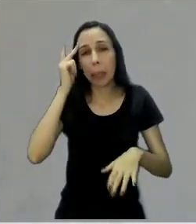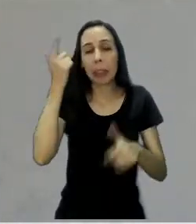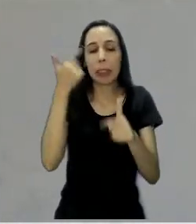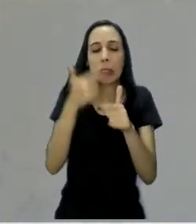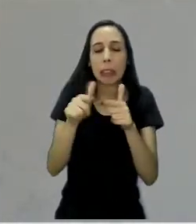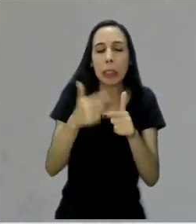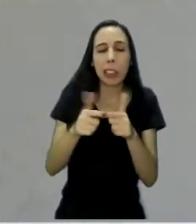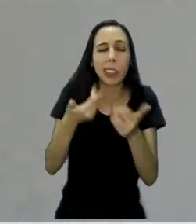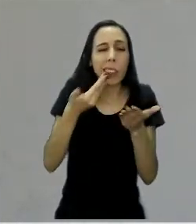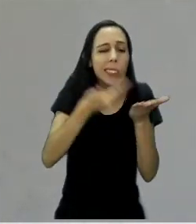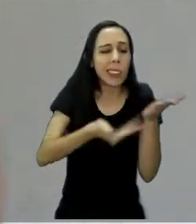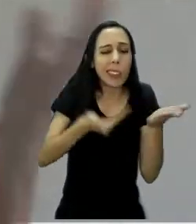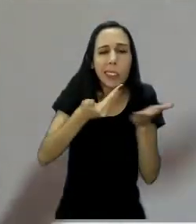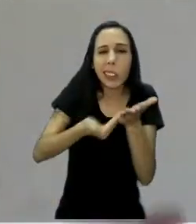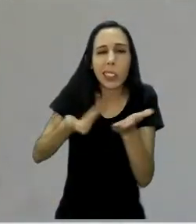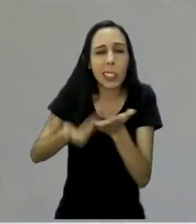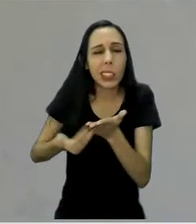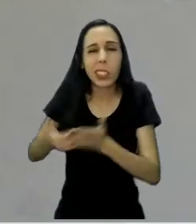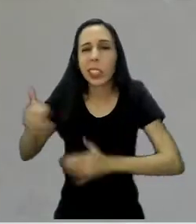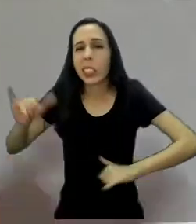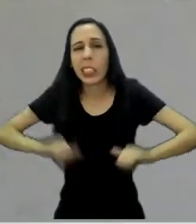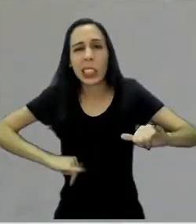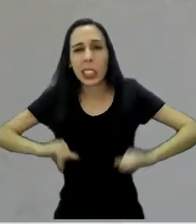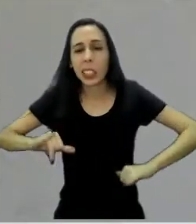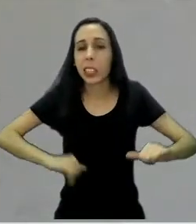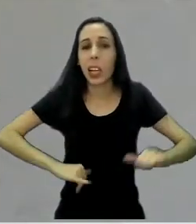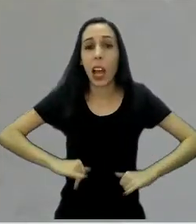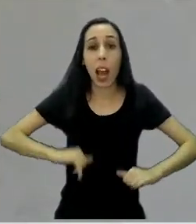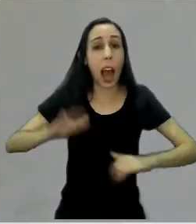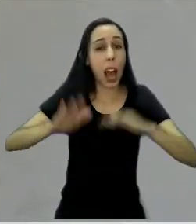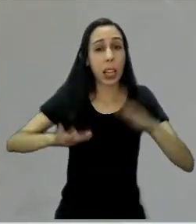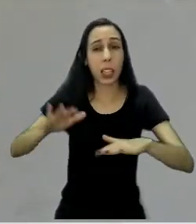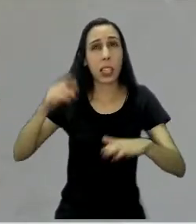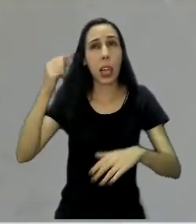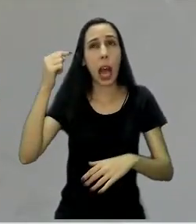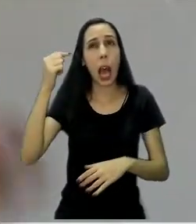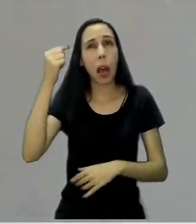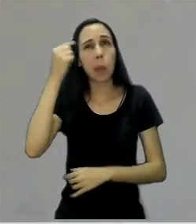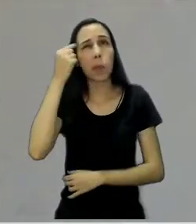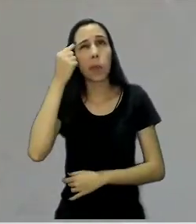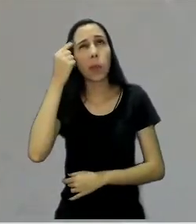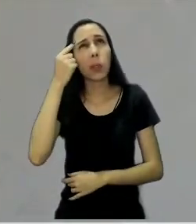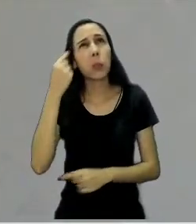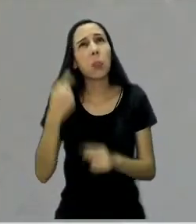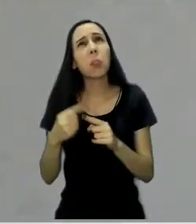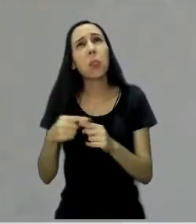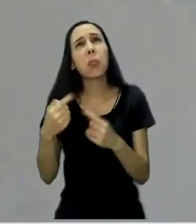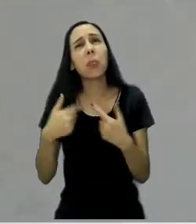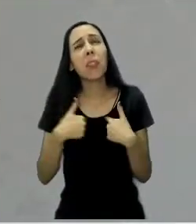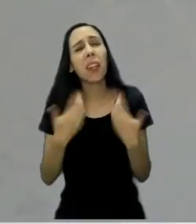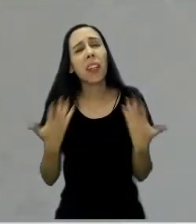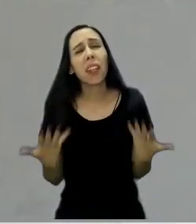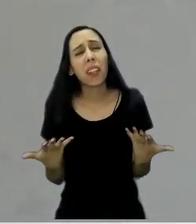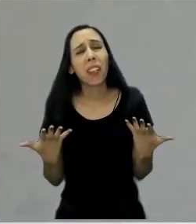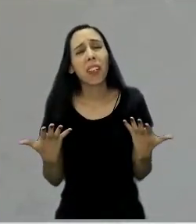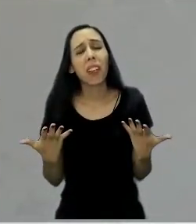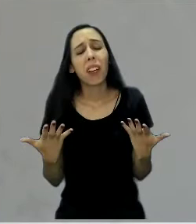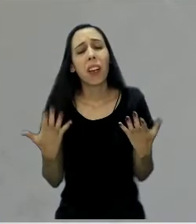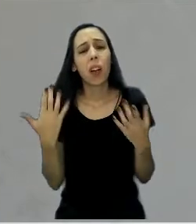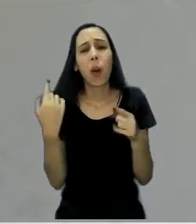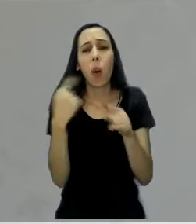por situações difíceis, grandes perdas, grandes dores, as pessoas se perguntam: por que